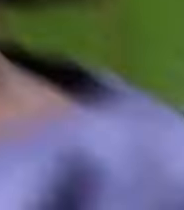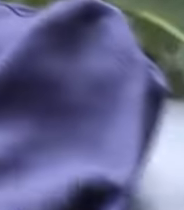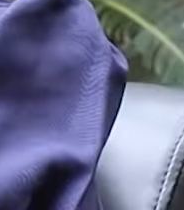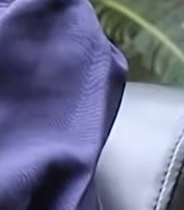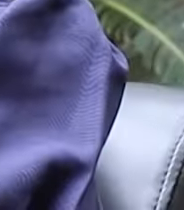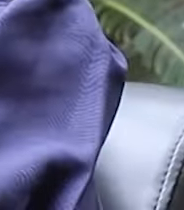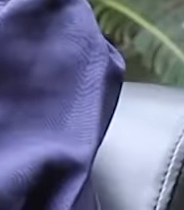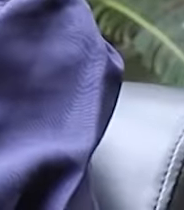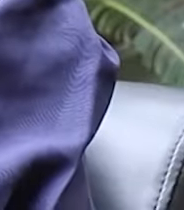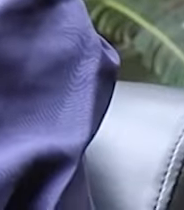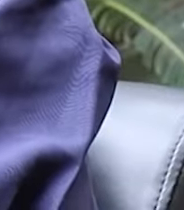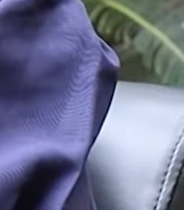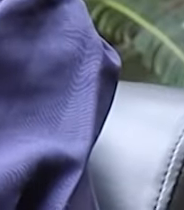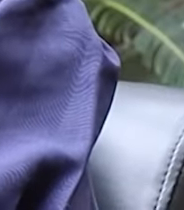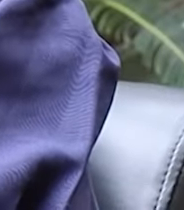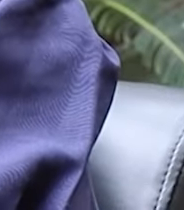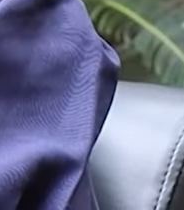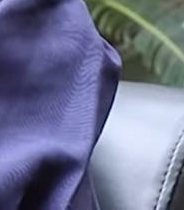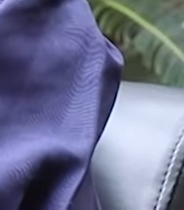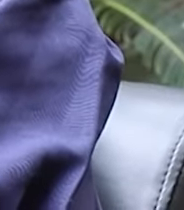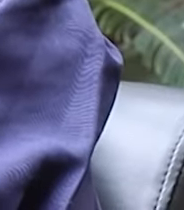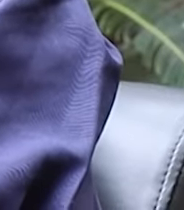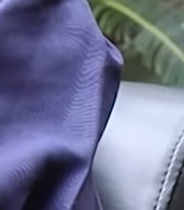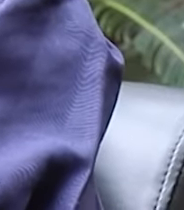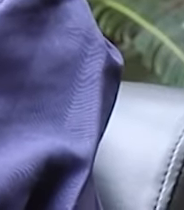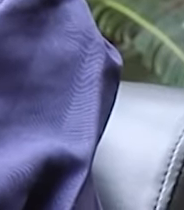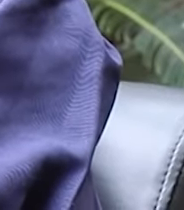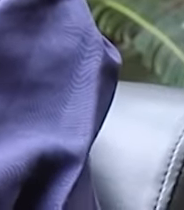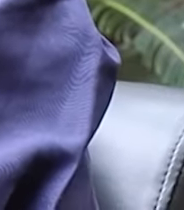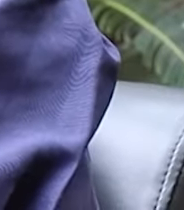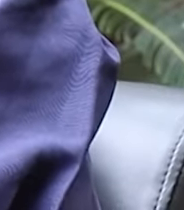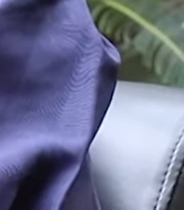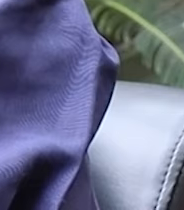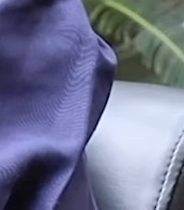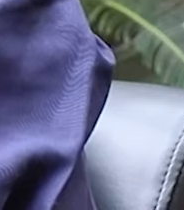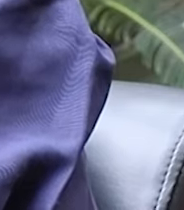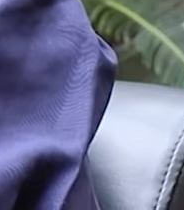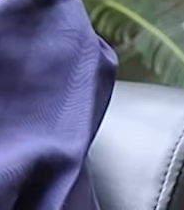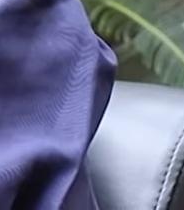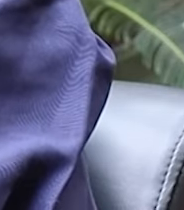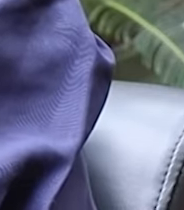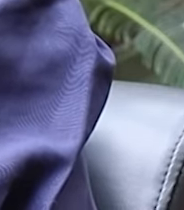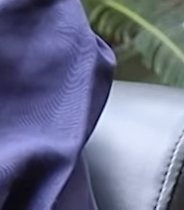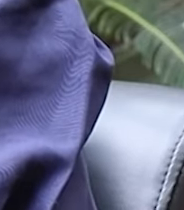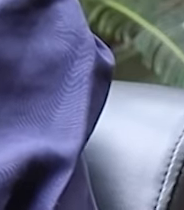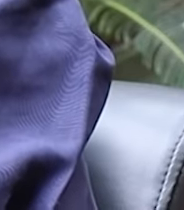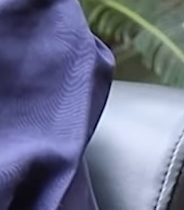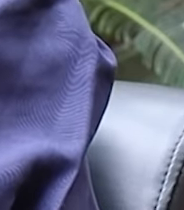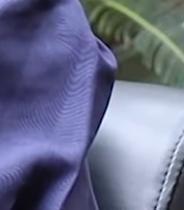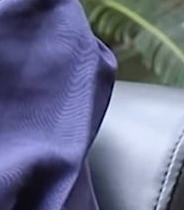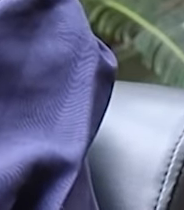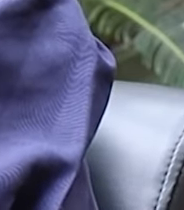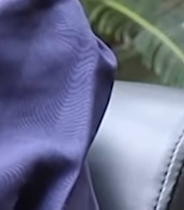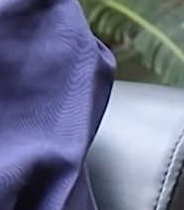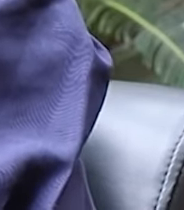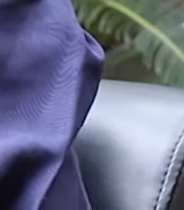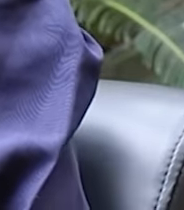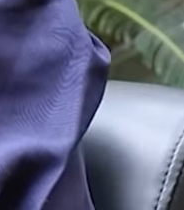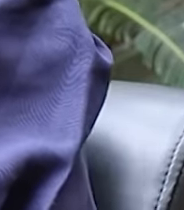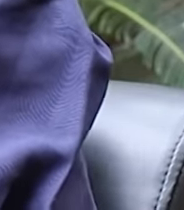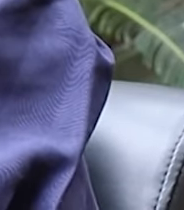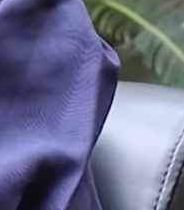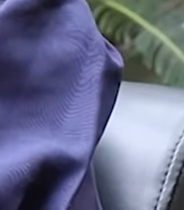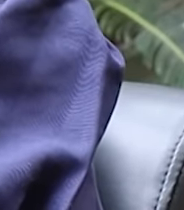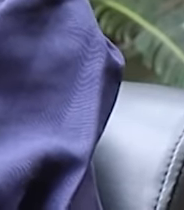pode-se dizer, que um pouco do Davi, né? Nós estamos com as malhadas atrás do monte, no alto